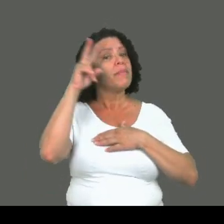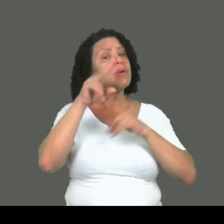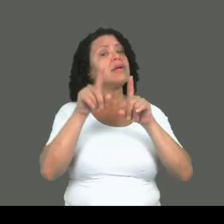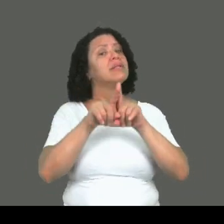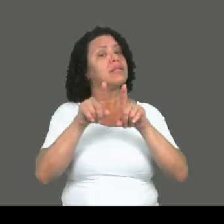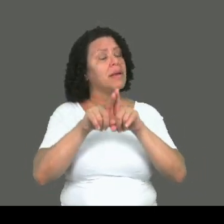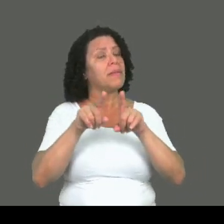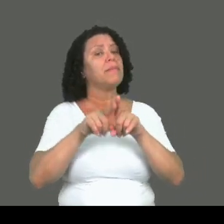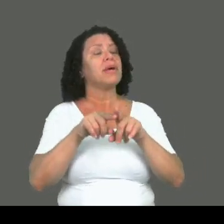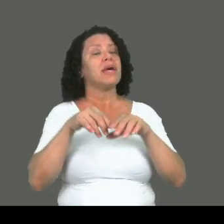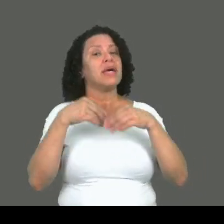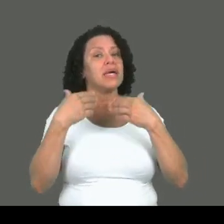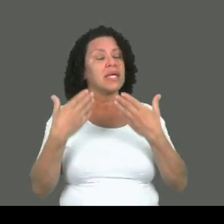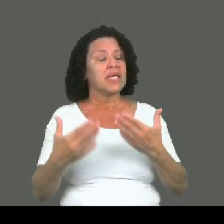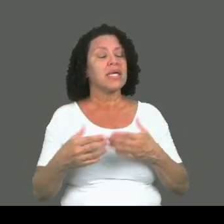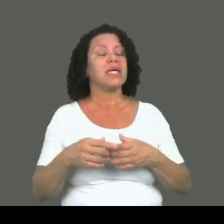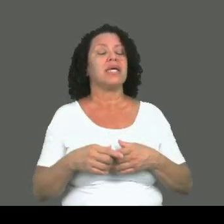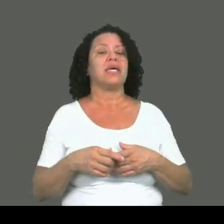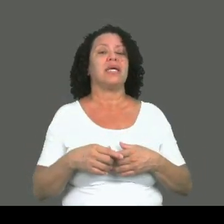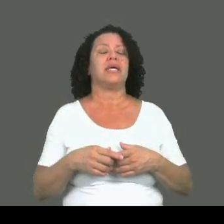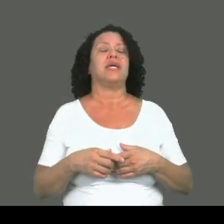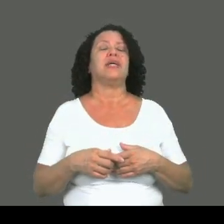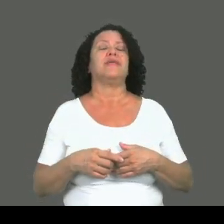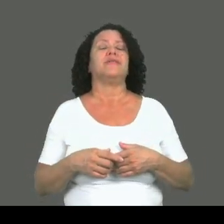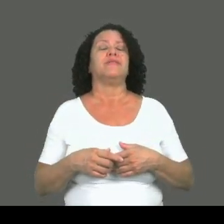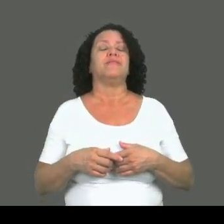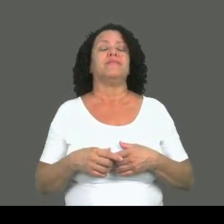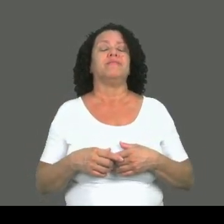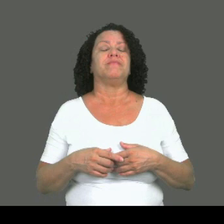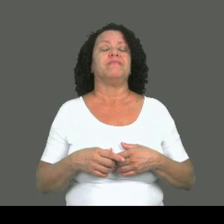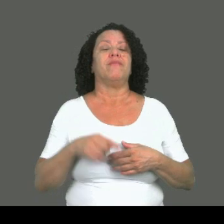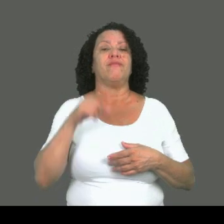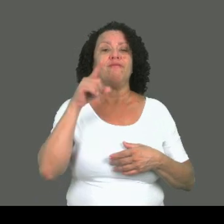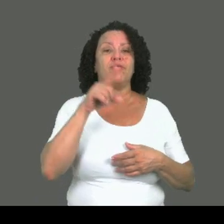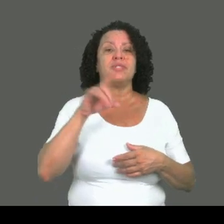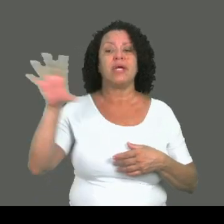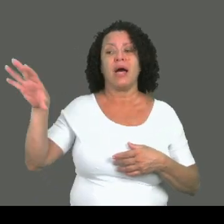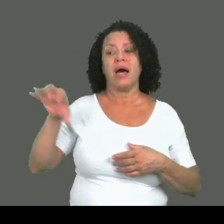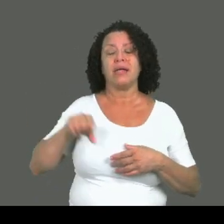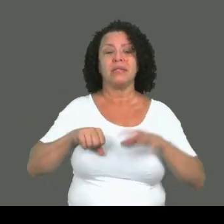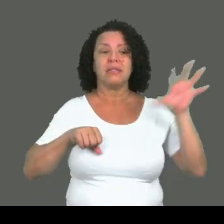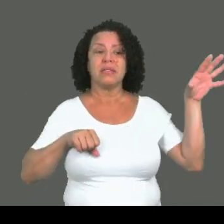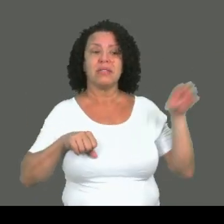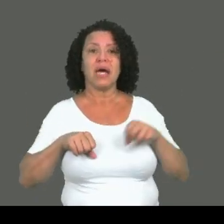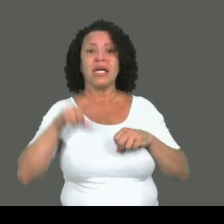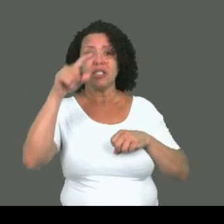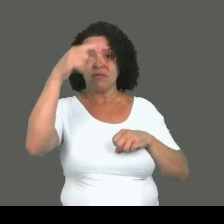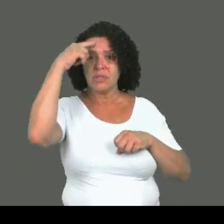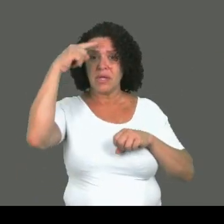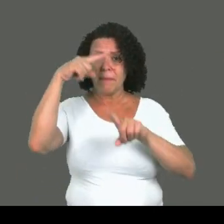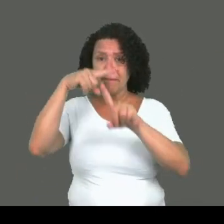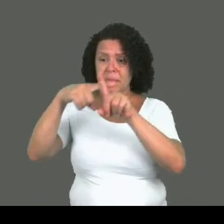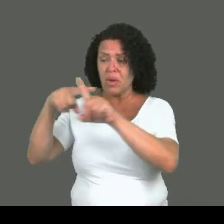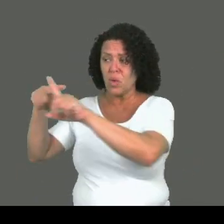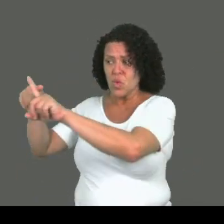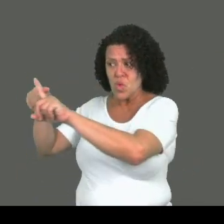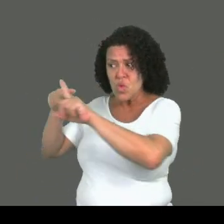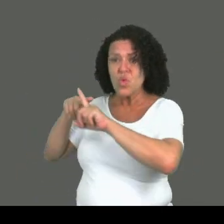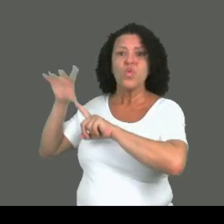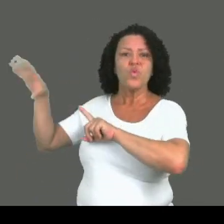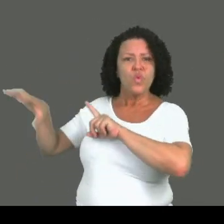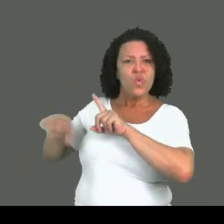que, considerando que semelhante atrai semelhante, se nos rendermos à